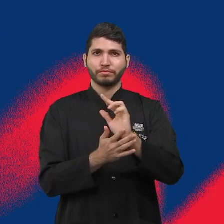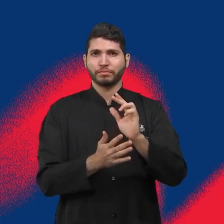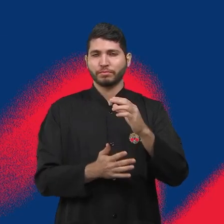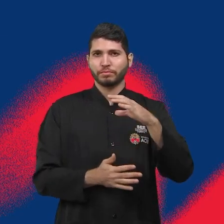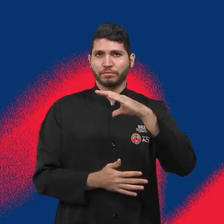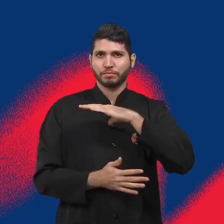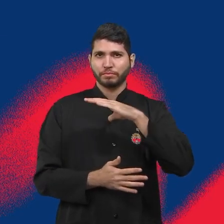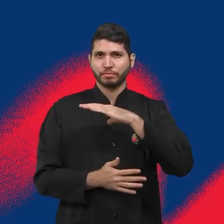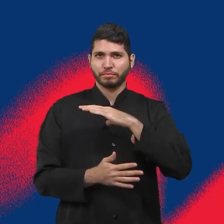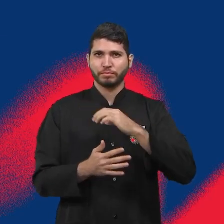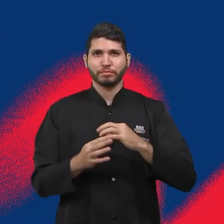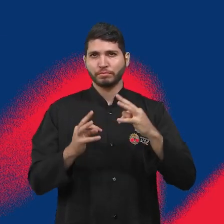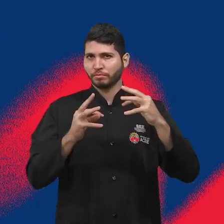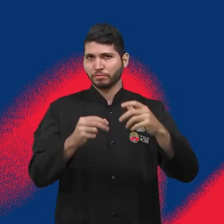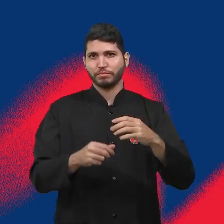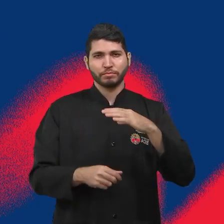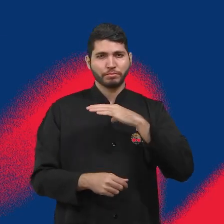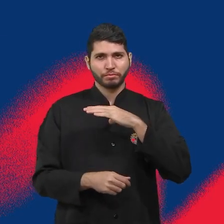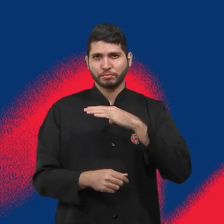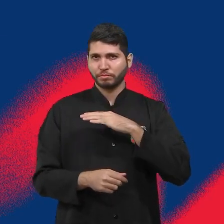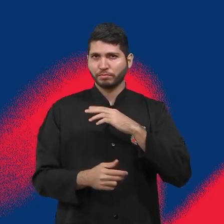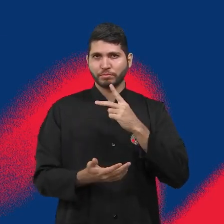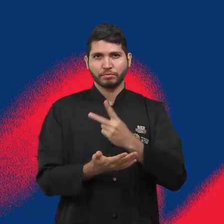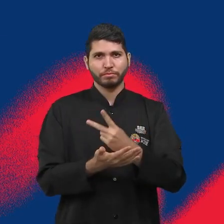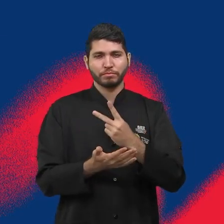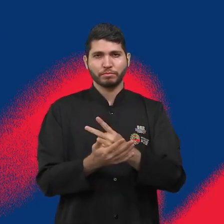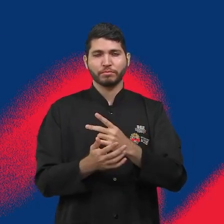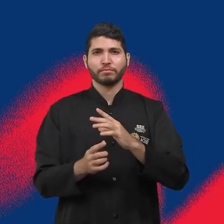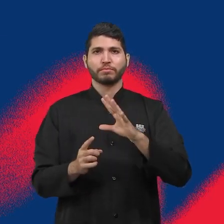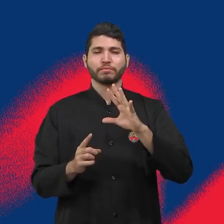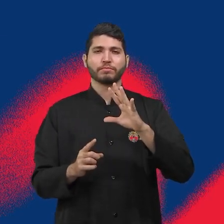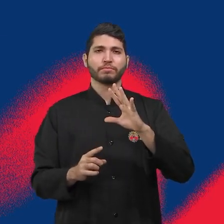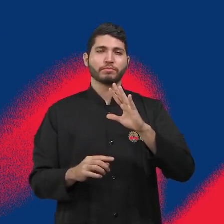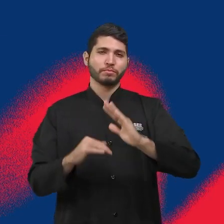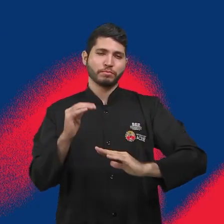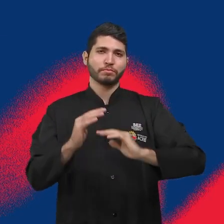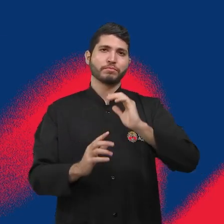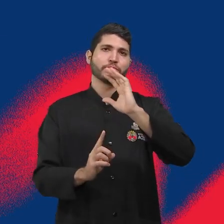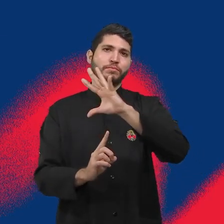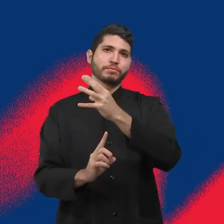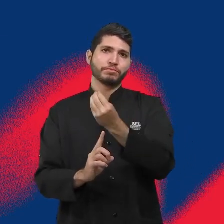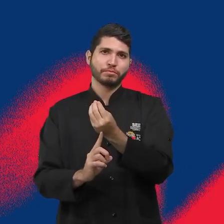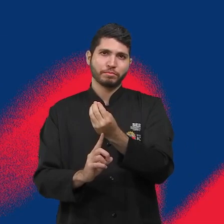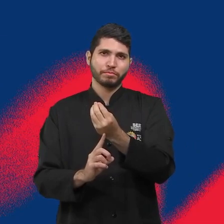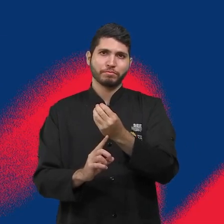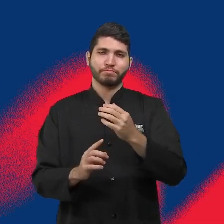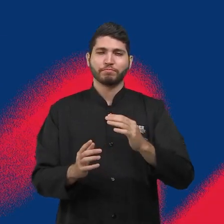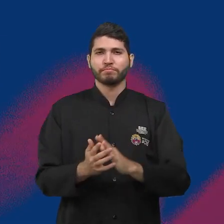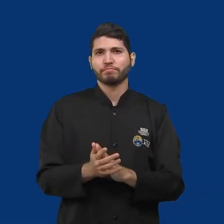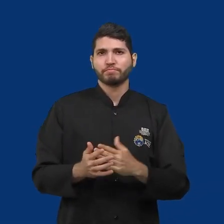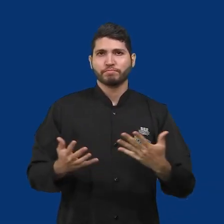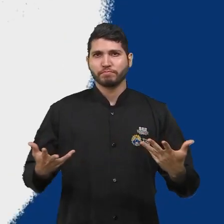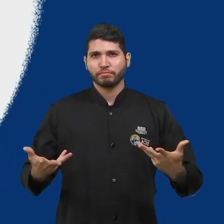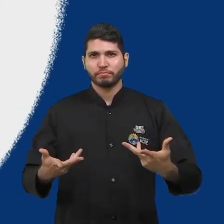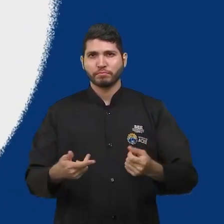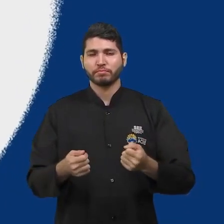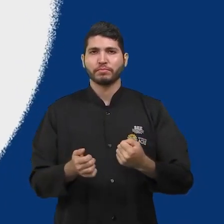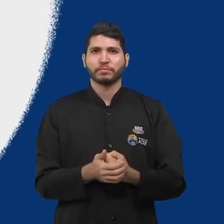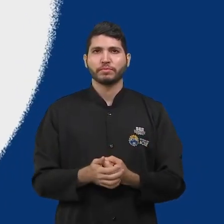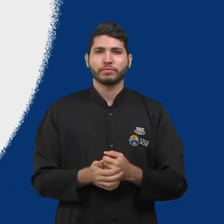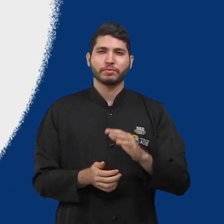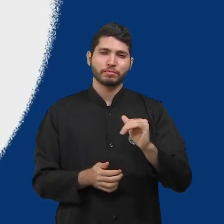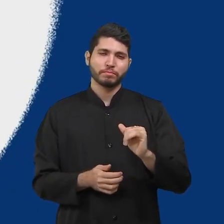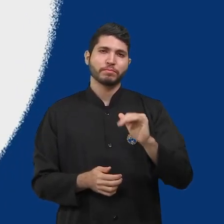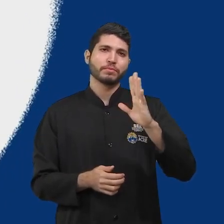cidades. Aliás, em todas as cidades brasileiras tem sempre um artista talentoso, deixando a nossa cidade com uma paisagem diferente, mais